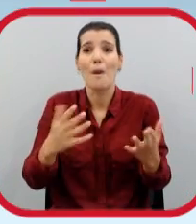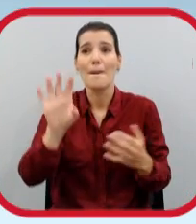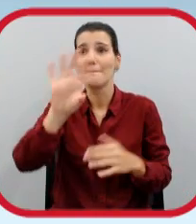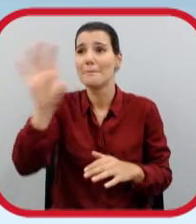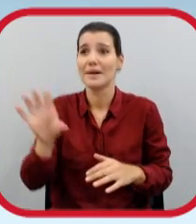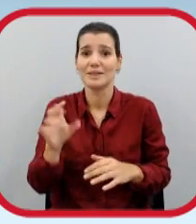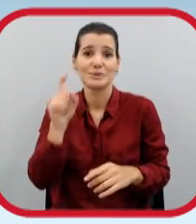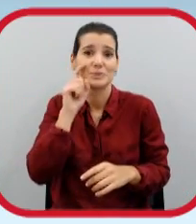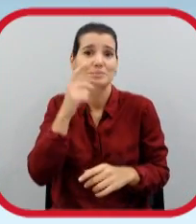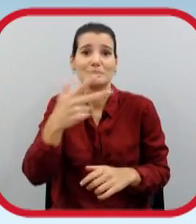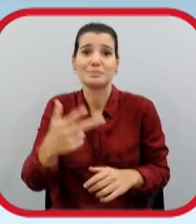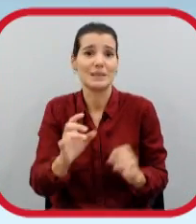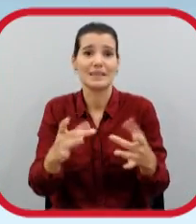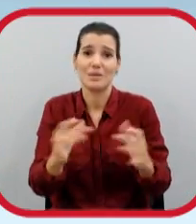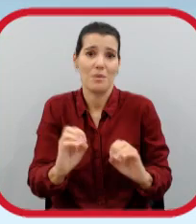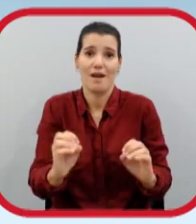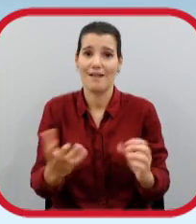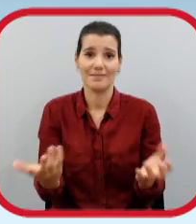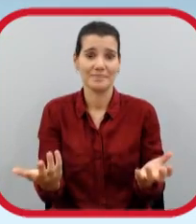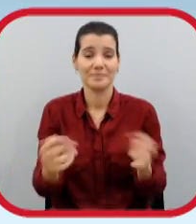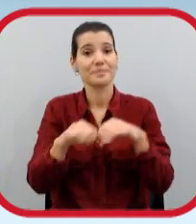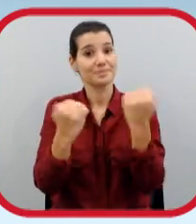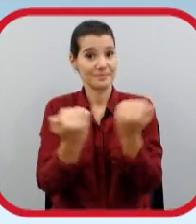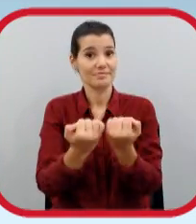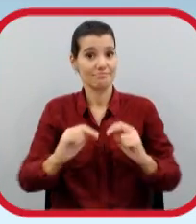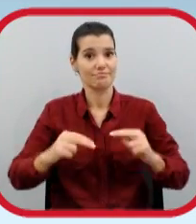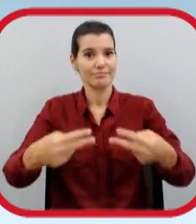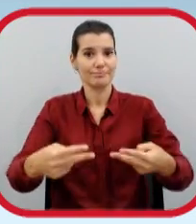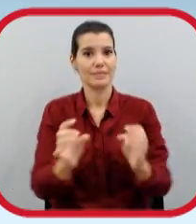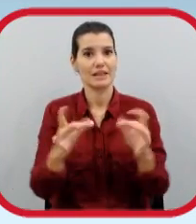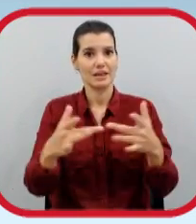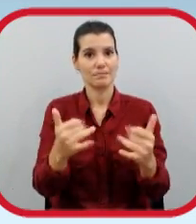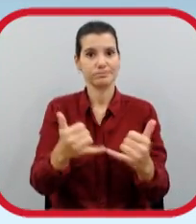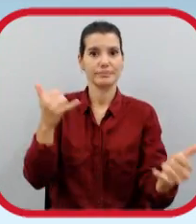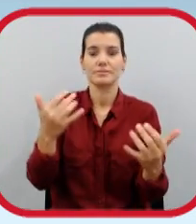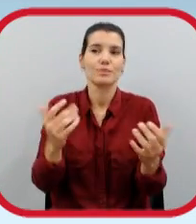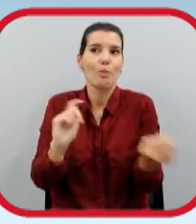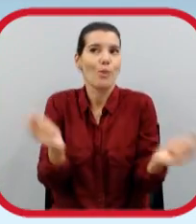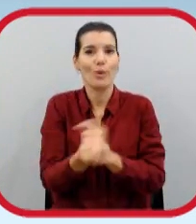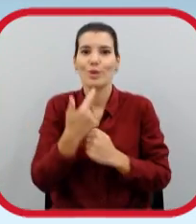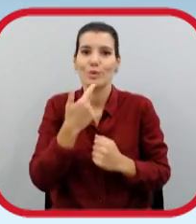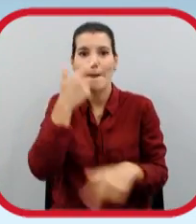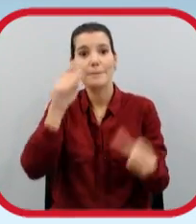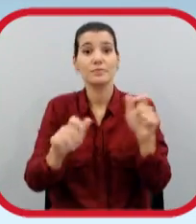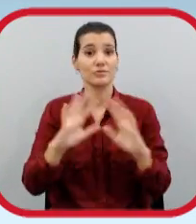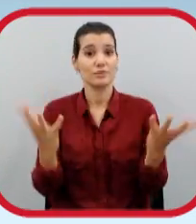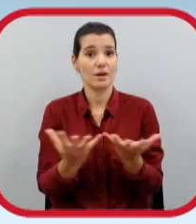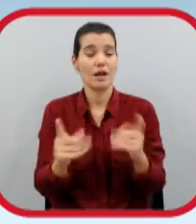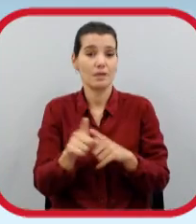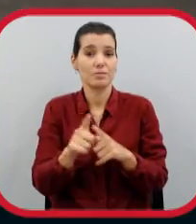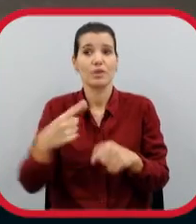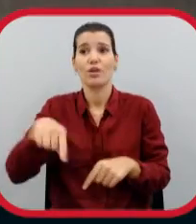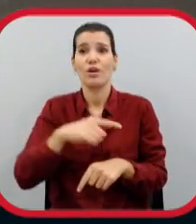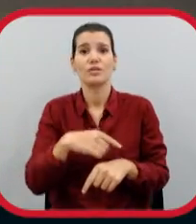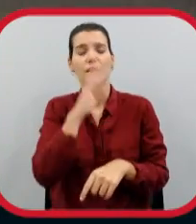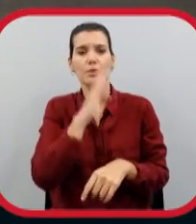não podemos considerar nem Portugal nem país nenhum ciberseguro. De facto, a digitalização da sociedade mudou muito a nossa sociedade e as pessoas